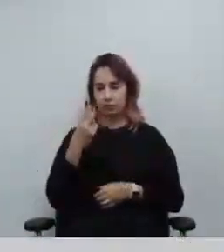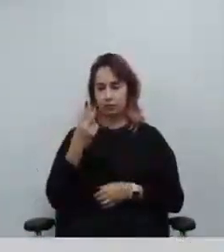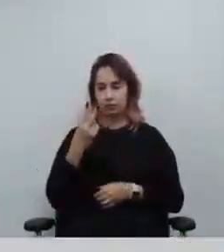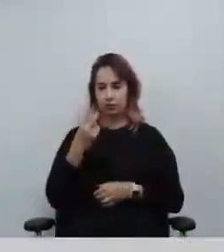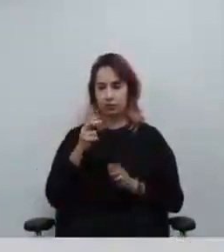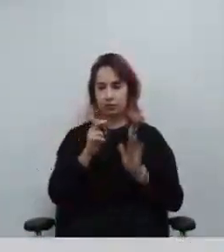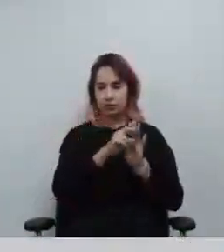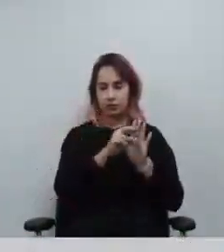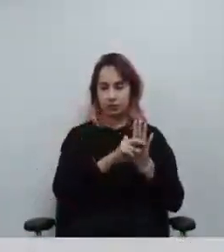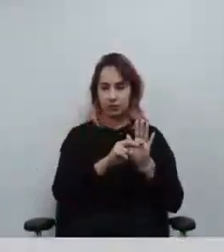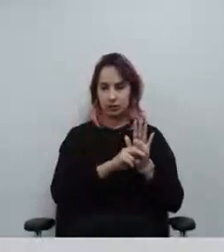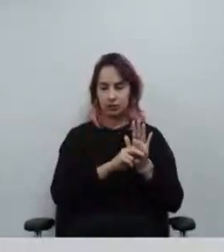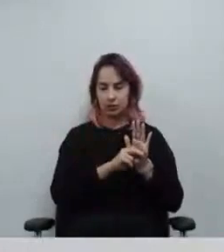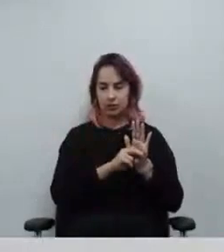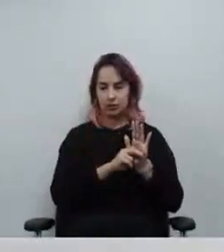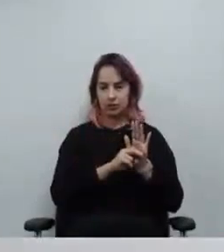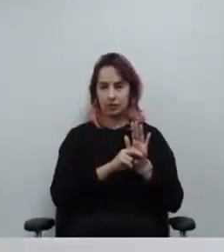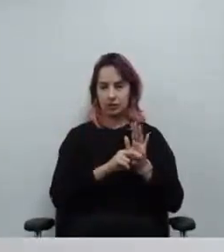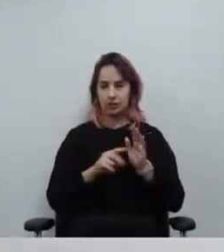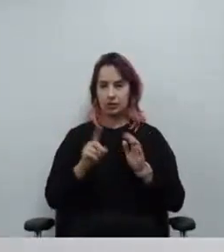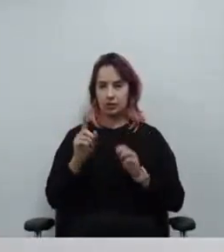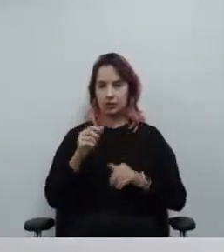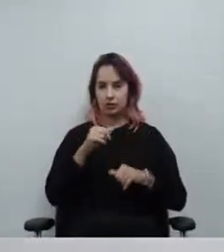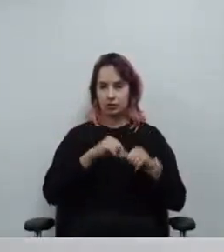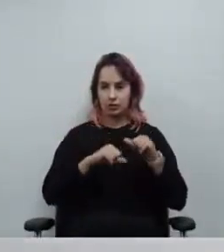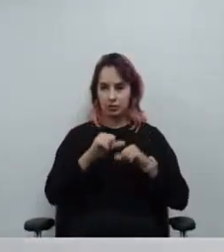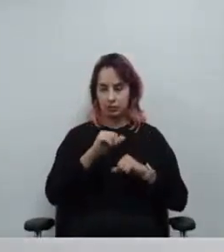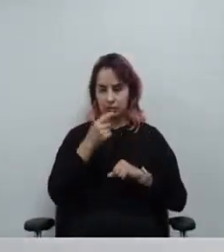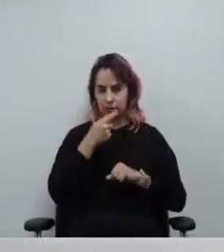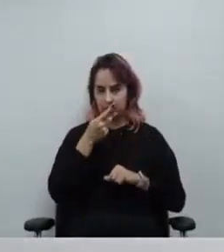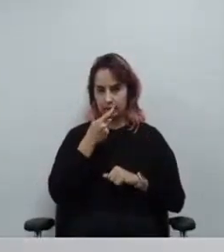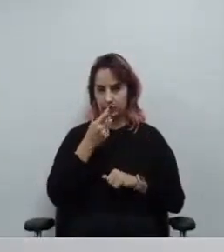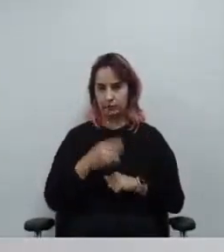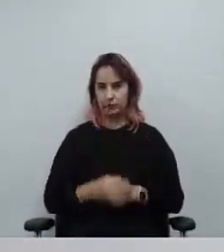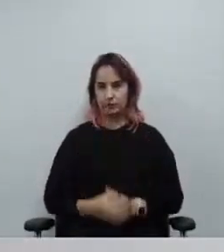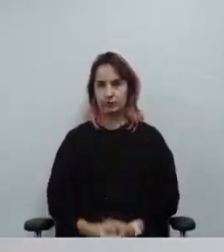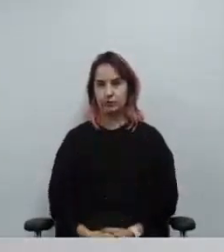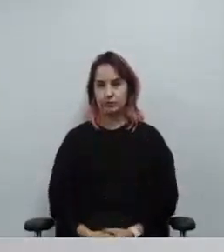na ordem, e sem mudar o último que fez uso da fala.